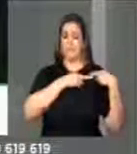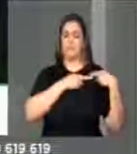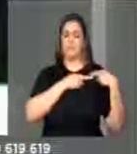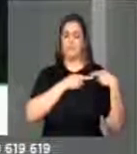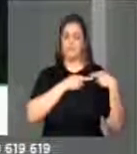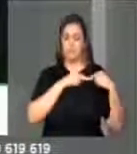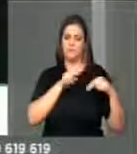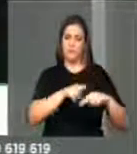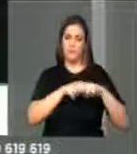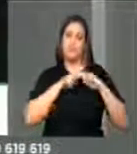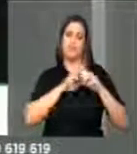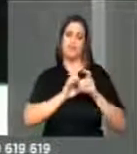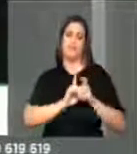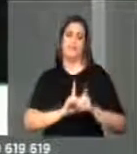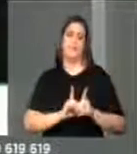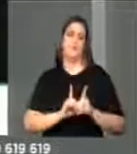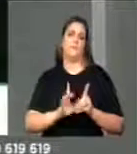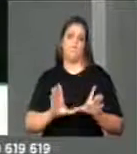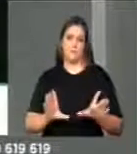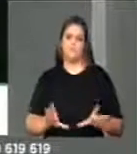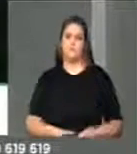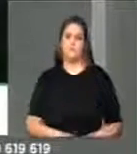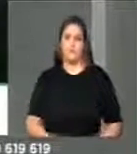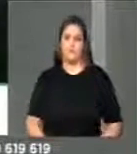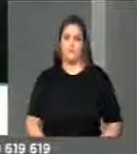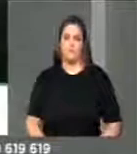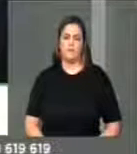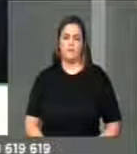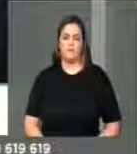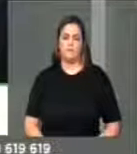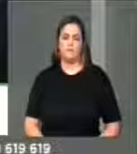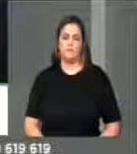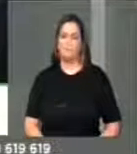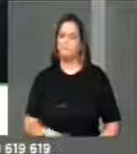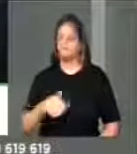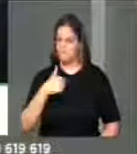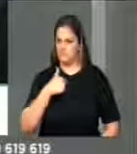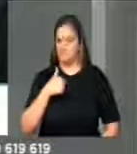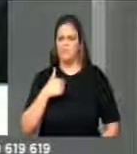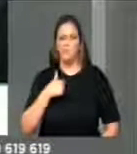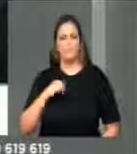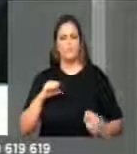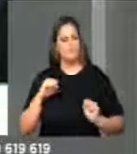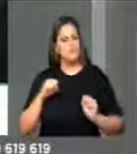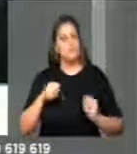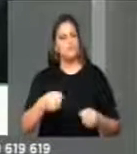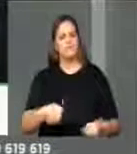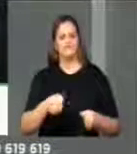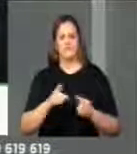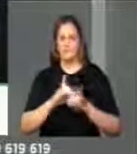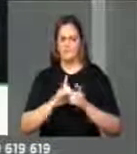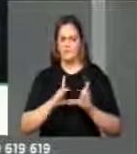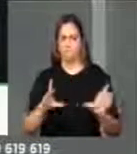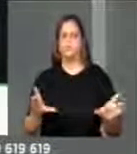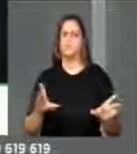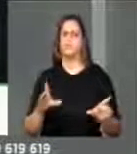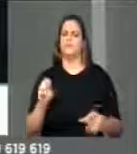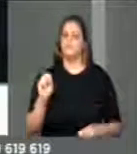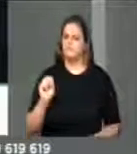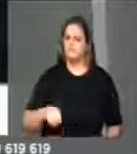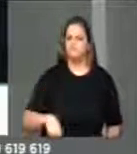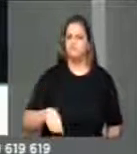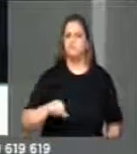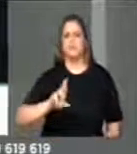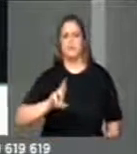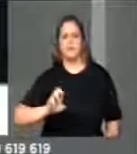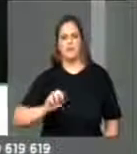democrática. Como um democrata, defensor do princípio republicano, da tripartição dos